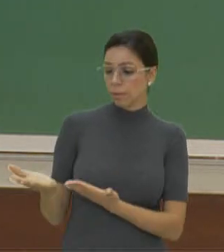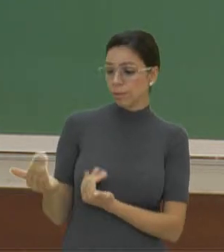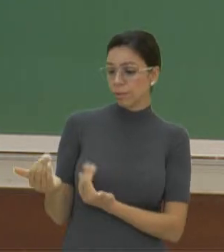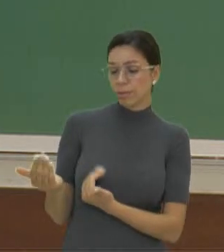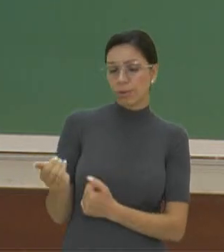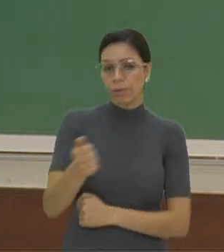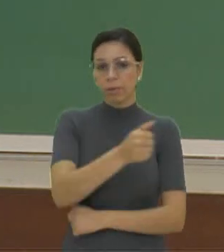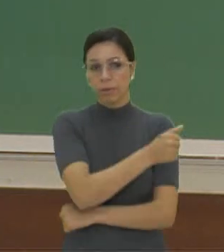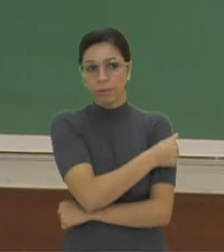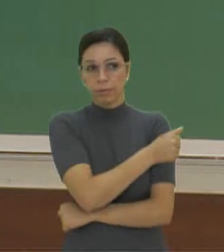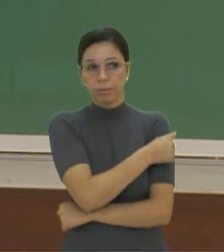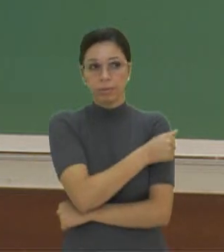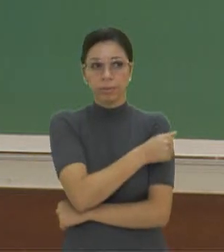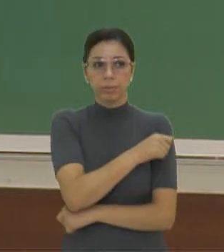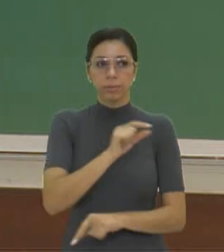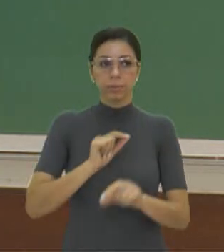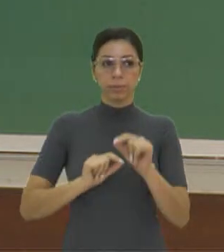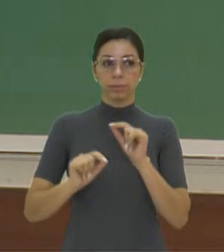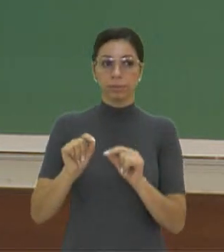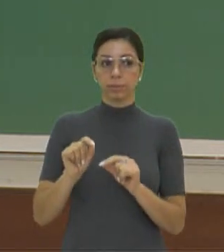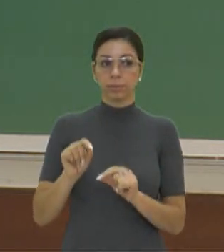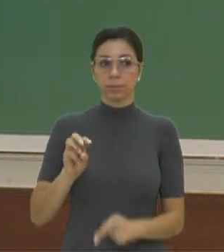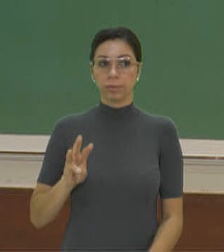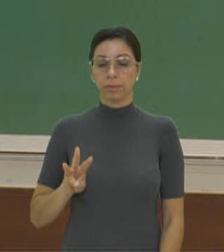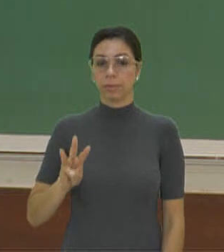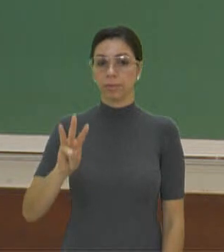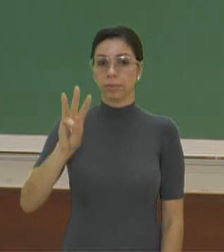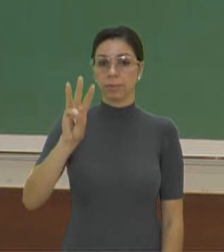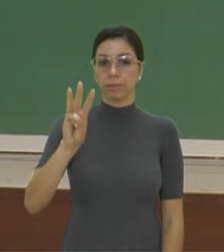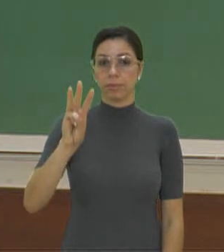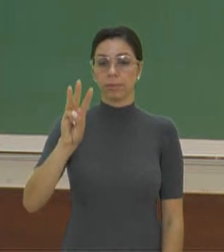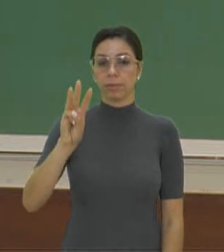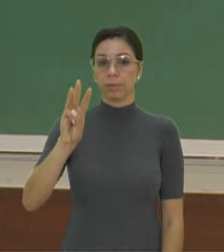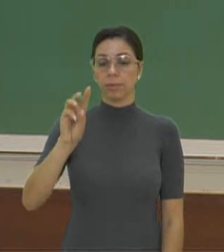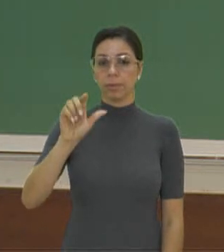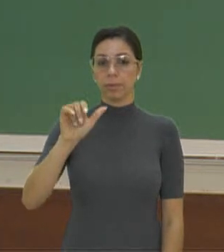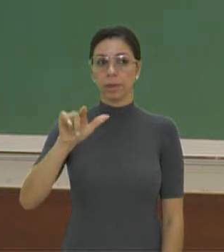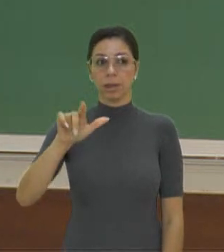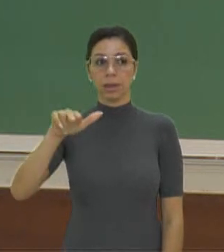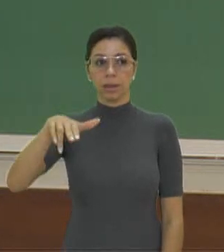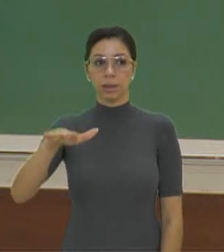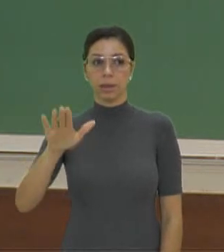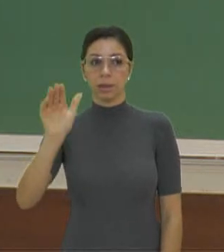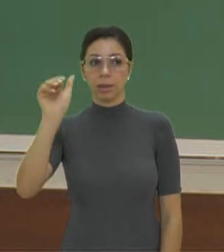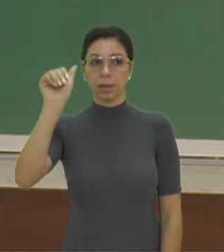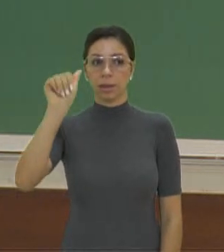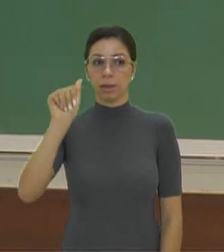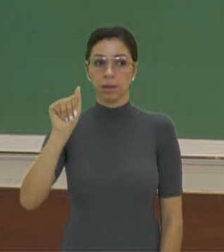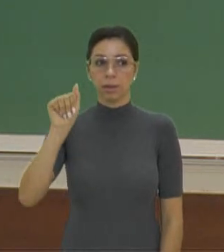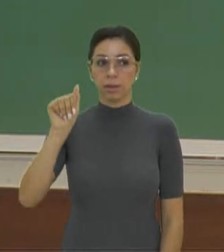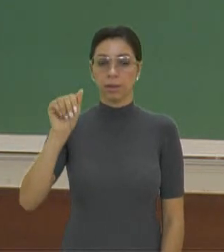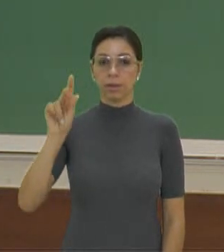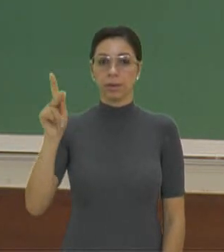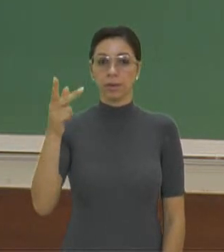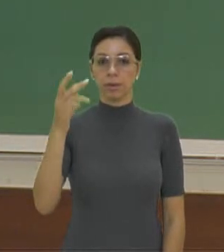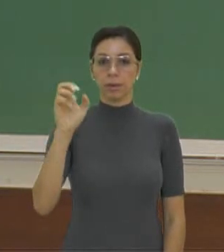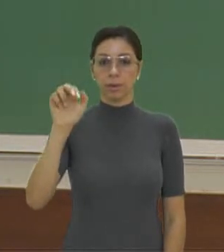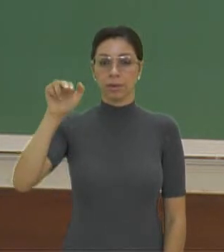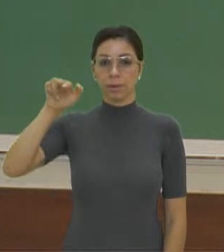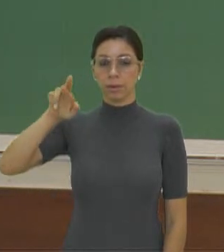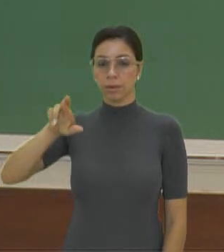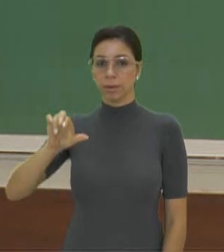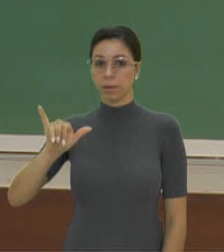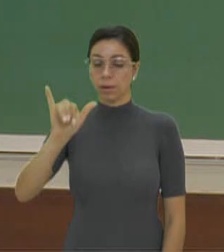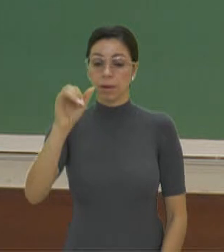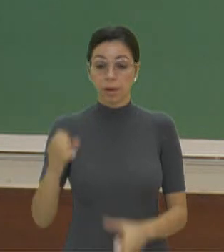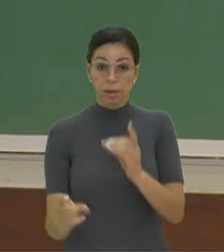aluno ainda, o William Henry Perkin acidentalmente descobriu a primeira tintura